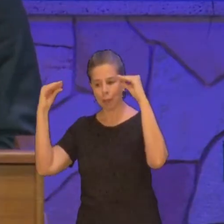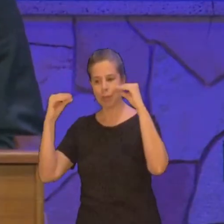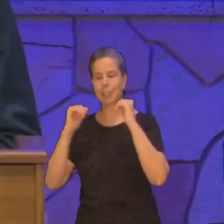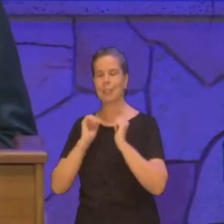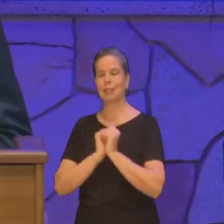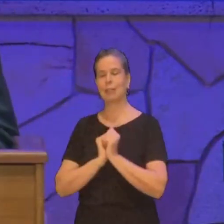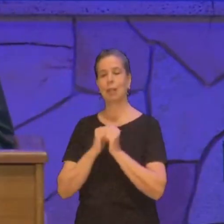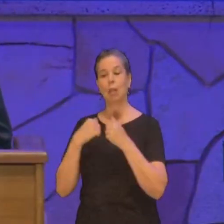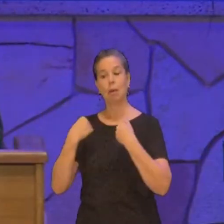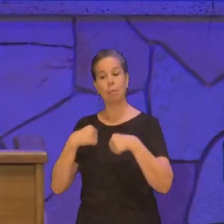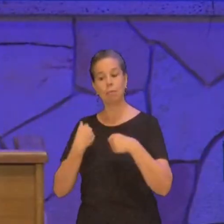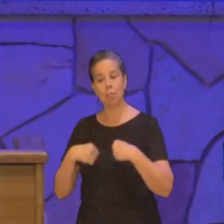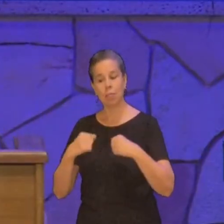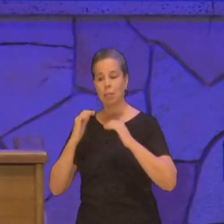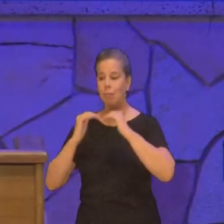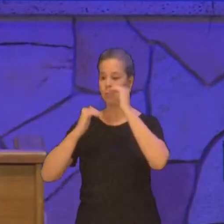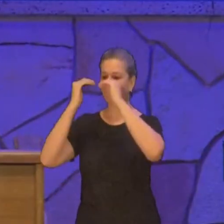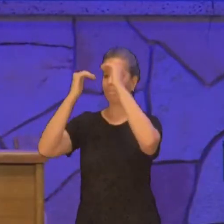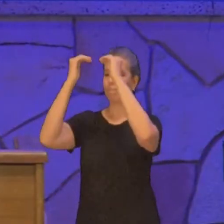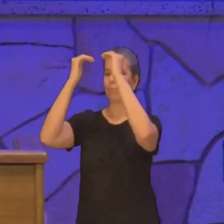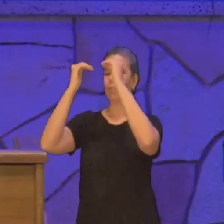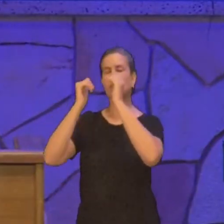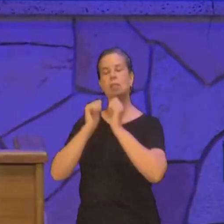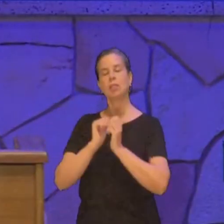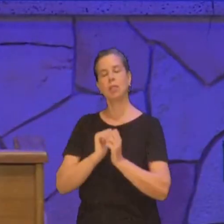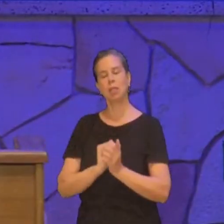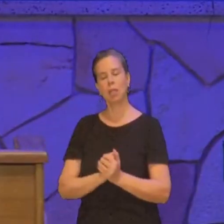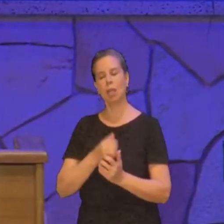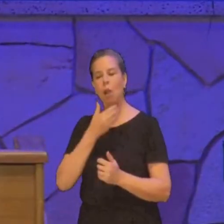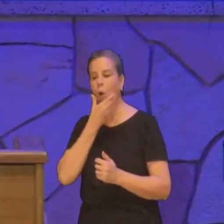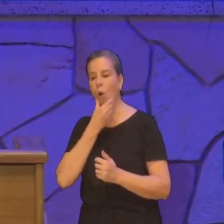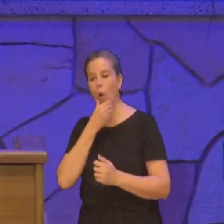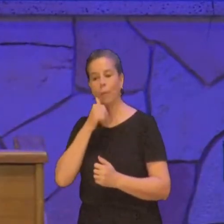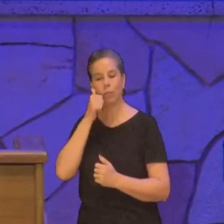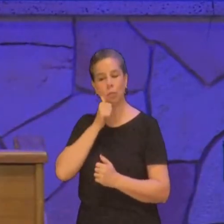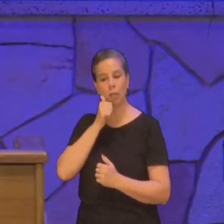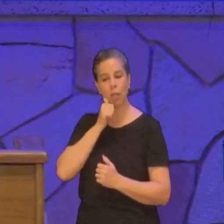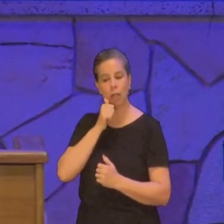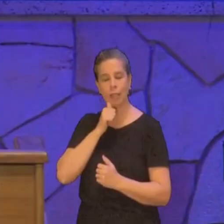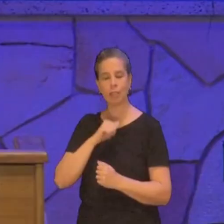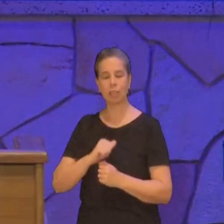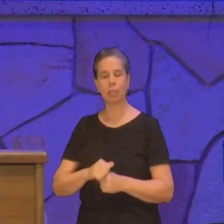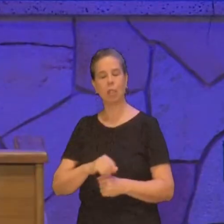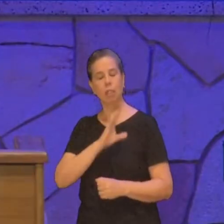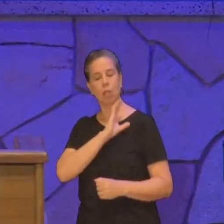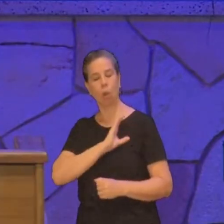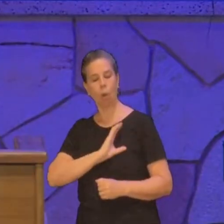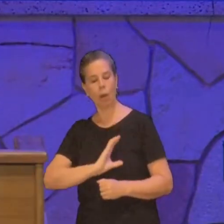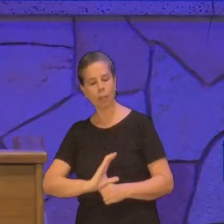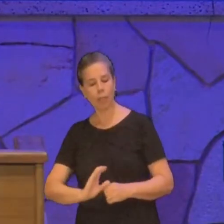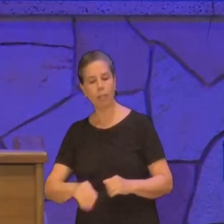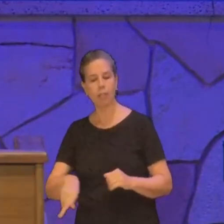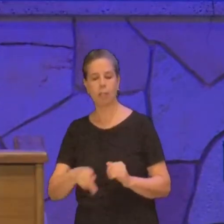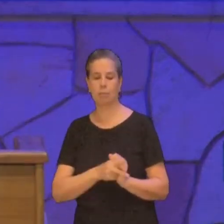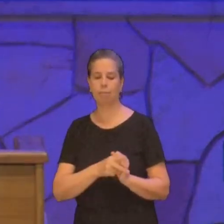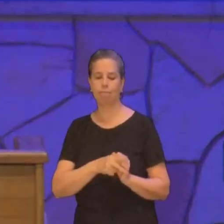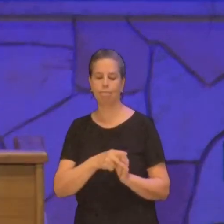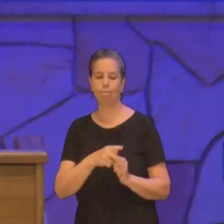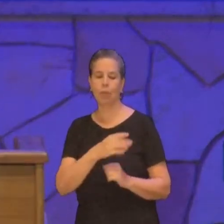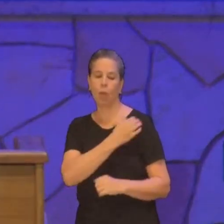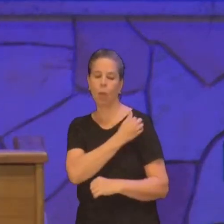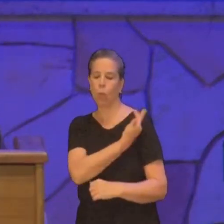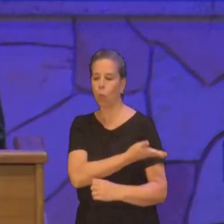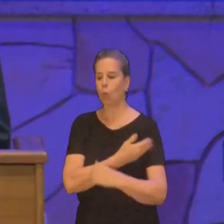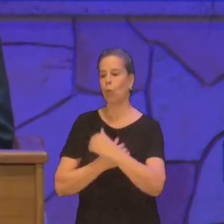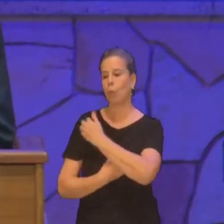nós precisamos crescer, virar homens, mulheres que se compadecem do próximo. A